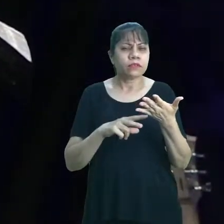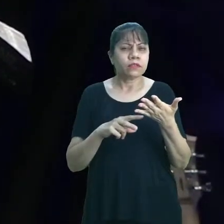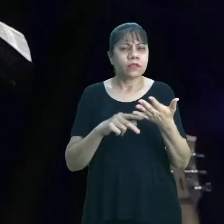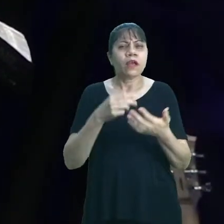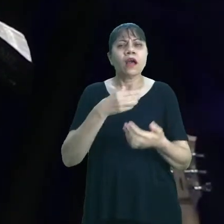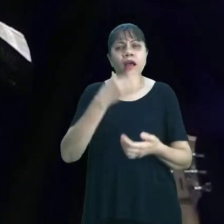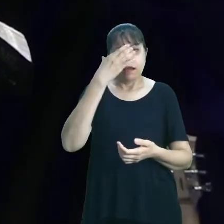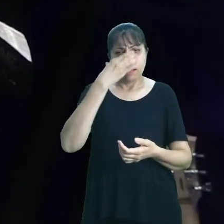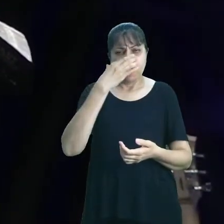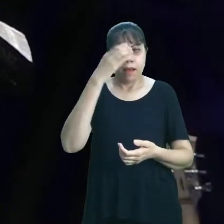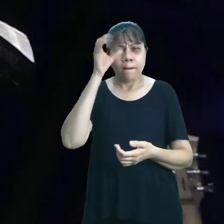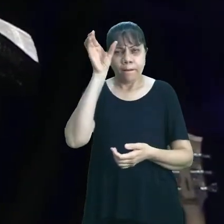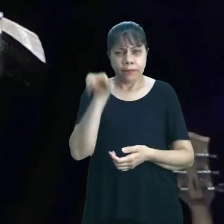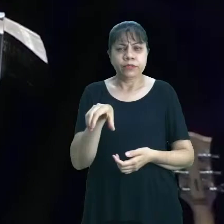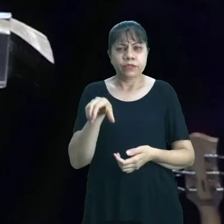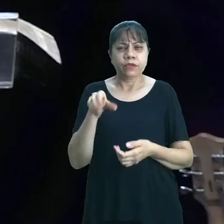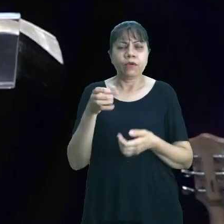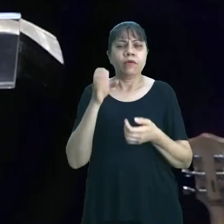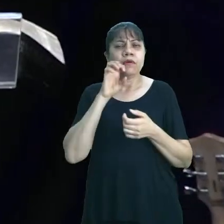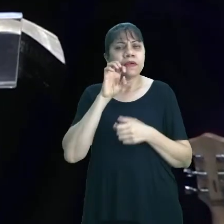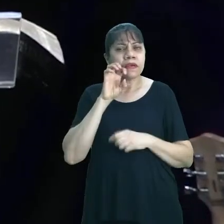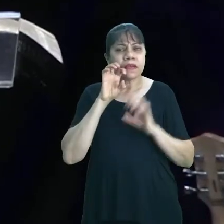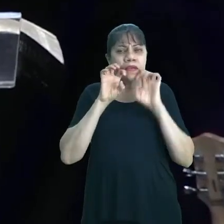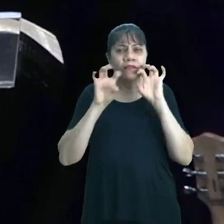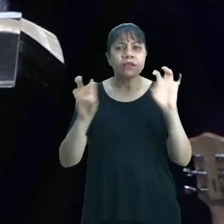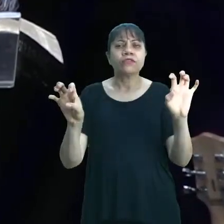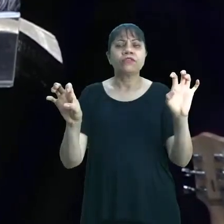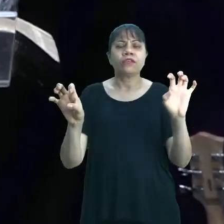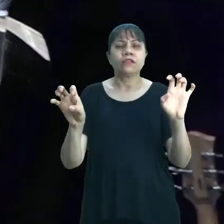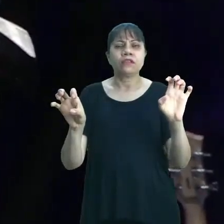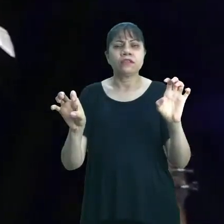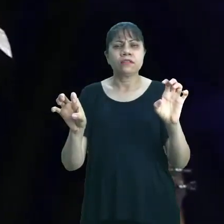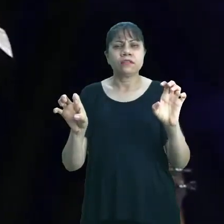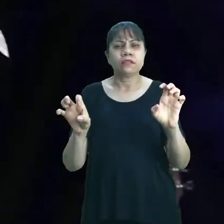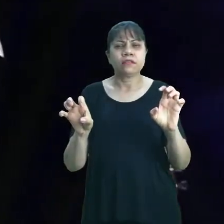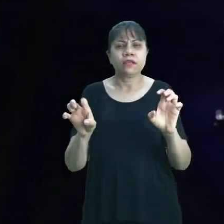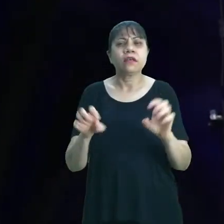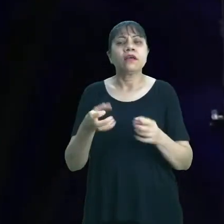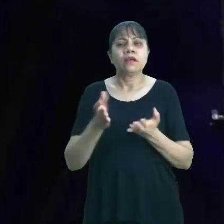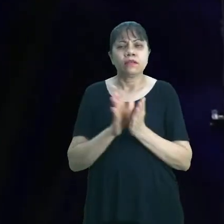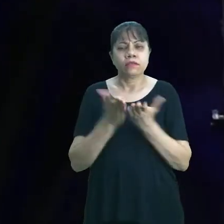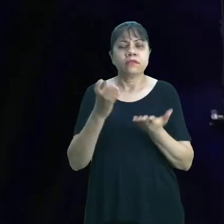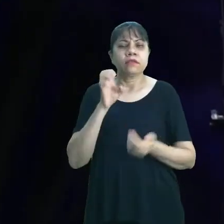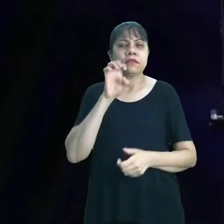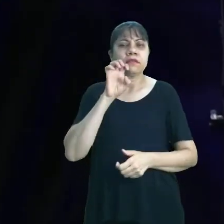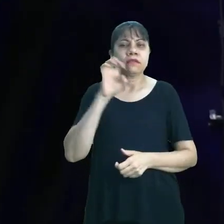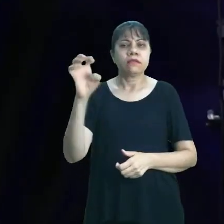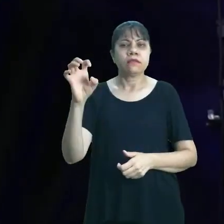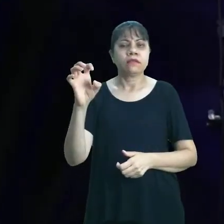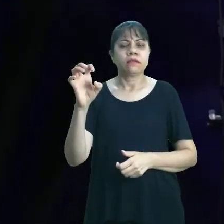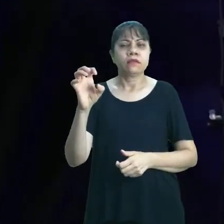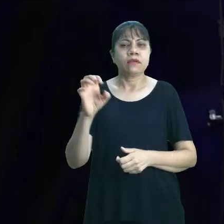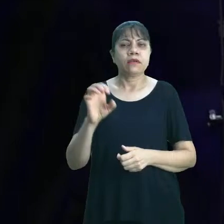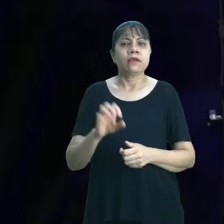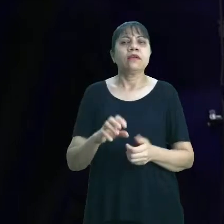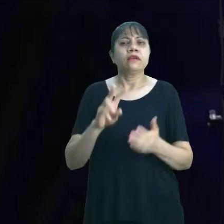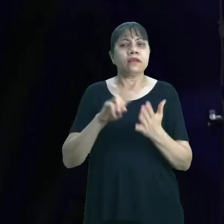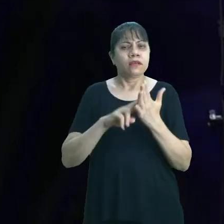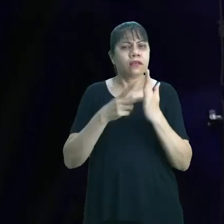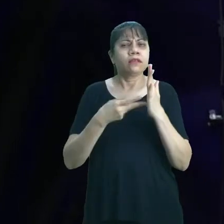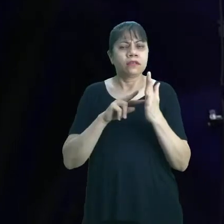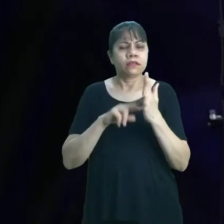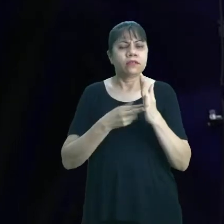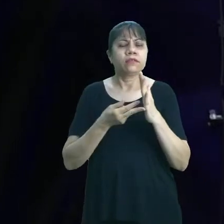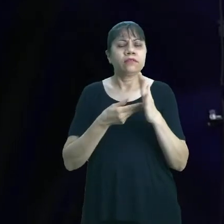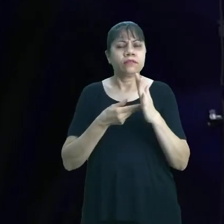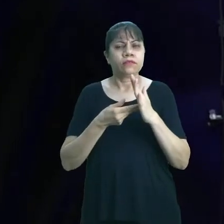pregador, no livro de Eclesiastes, principalmente nas traduções mais antigas, que nós temos ainda até hoje, como a